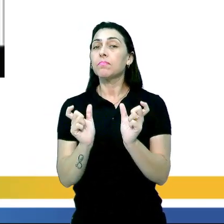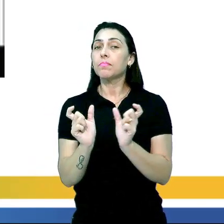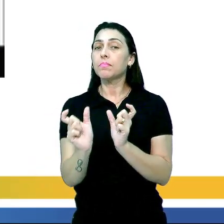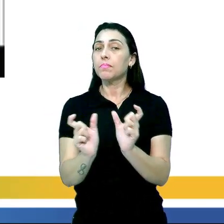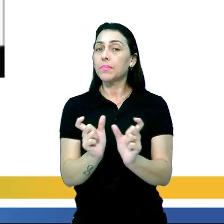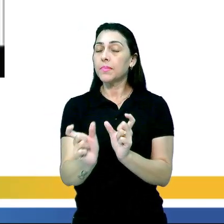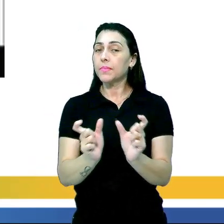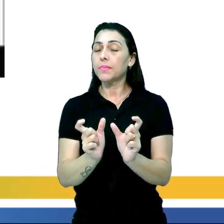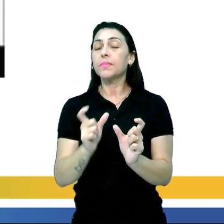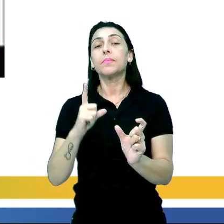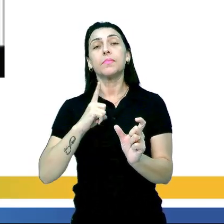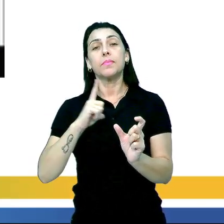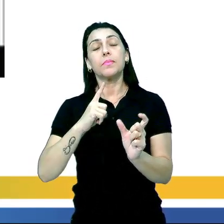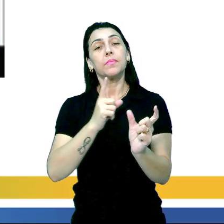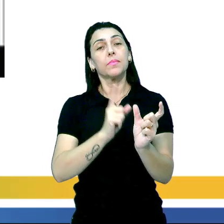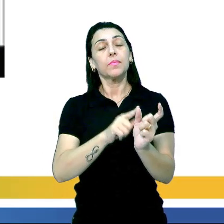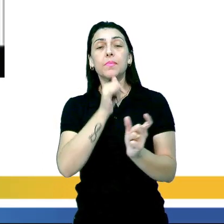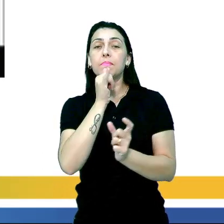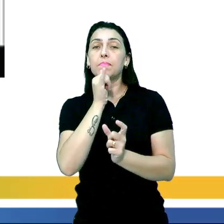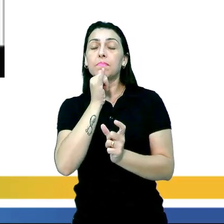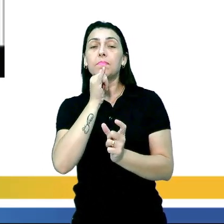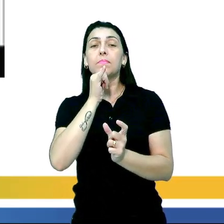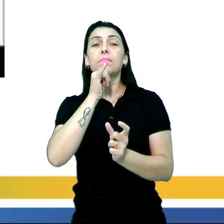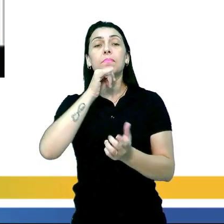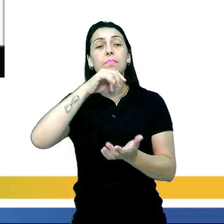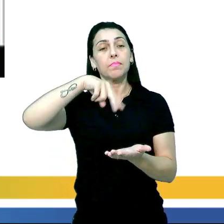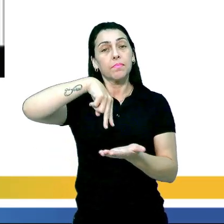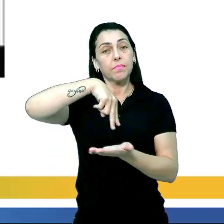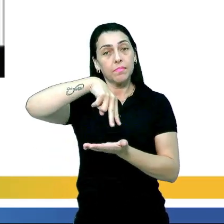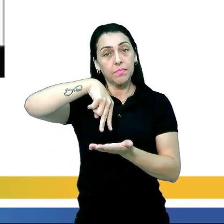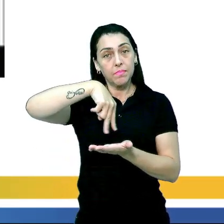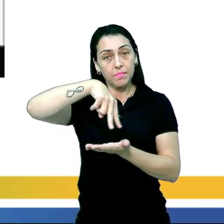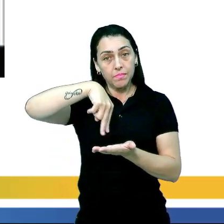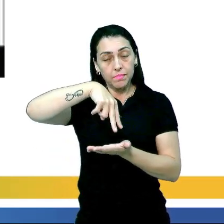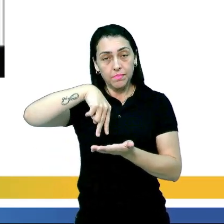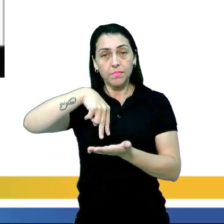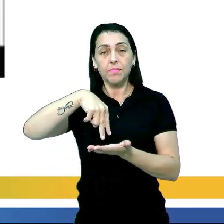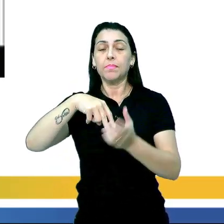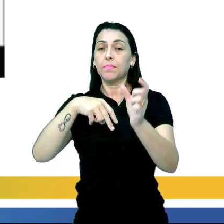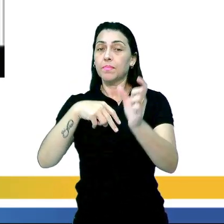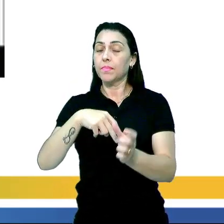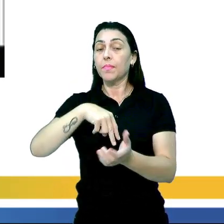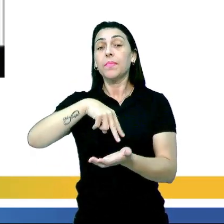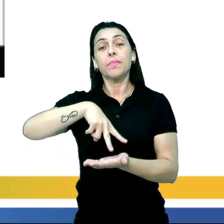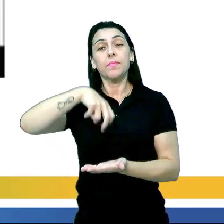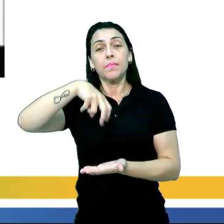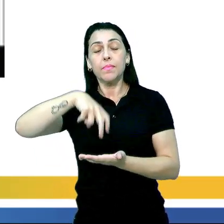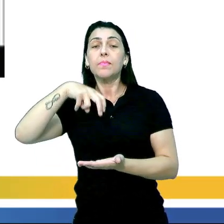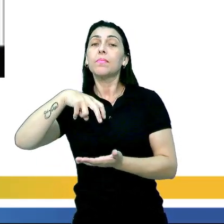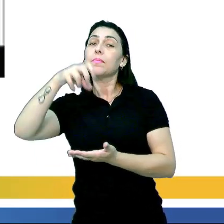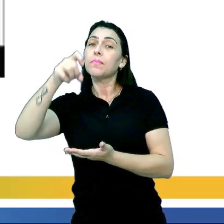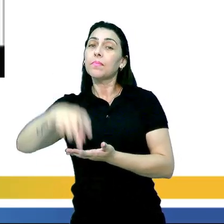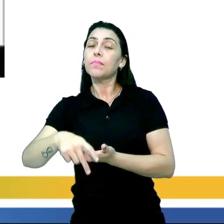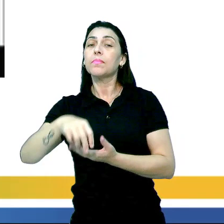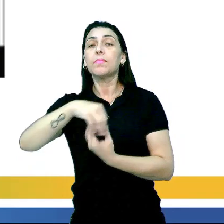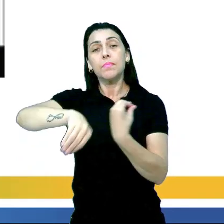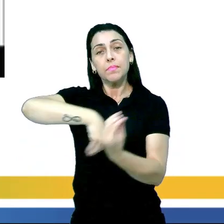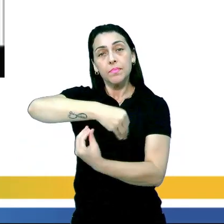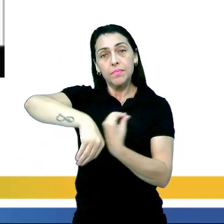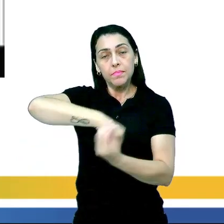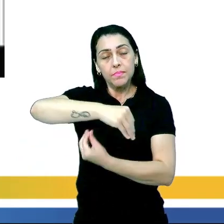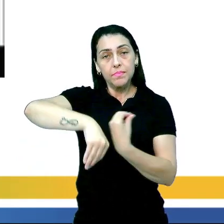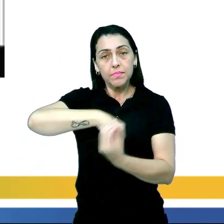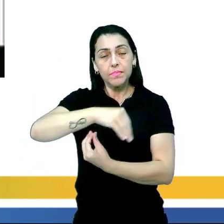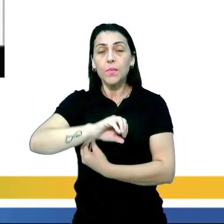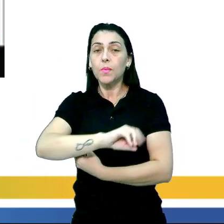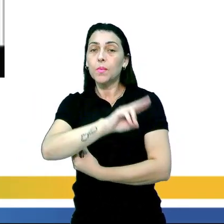palavras. Então, nós temos um exemplo de uma linguagem verbal, no meio não verbal e, por último, uma linguagem